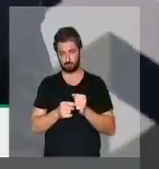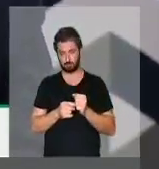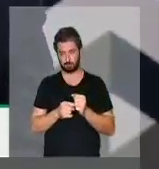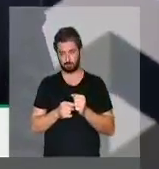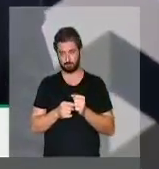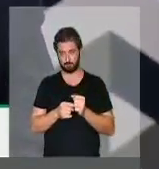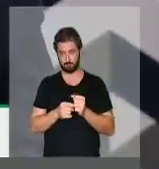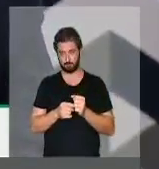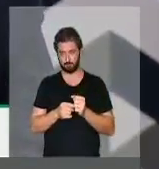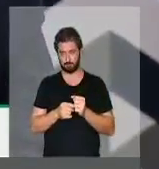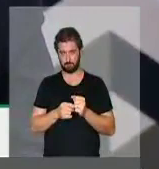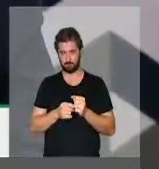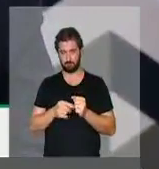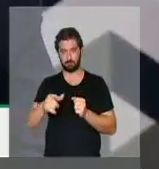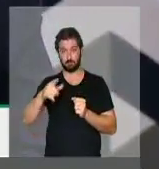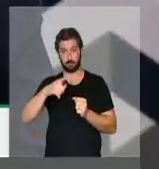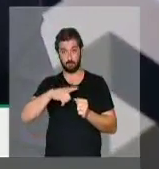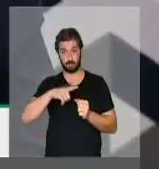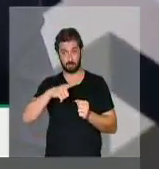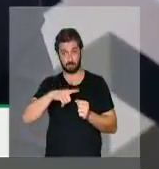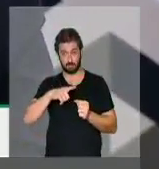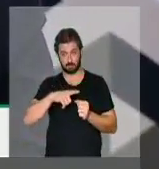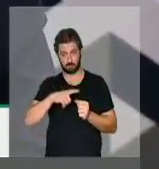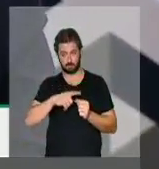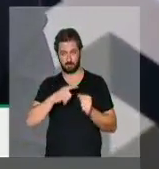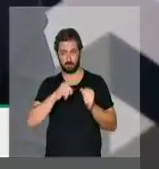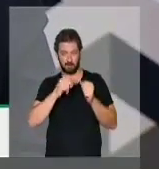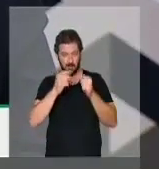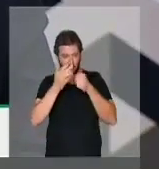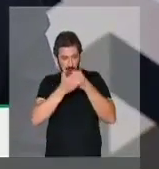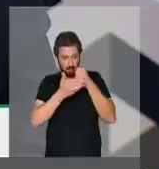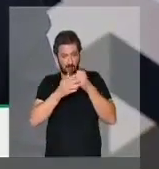seguinte: se tem basicamente,